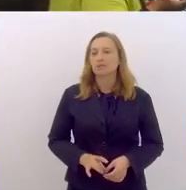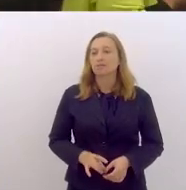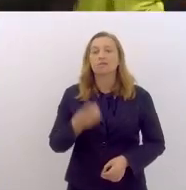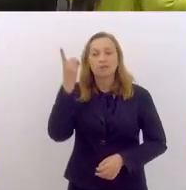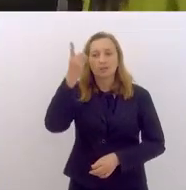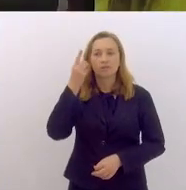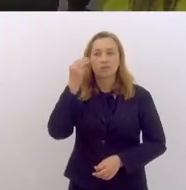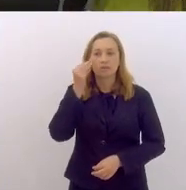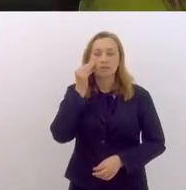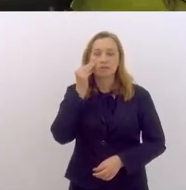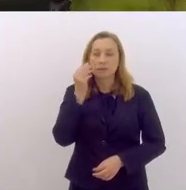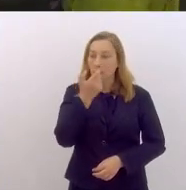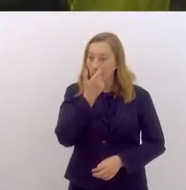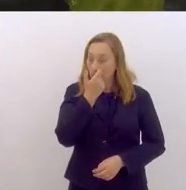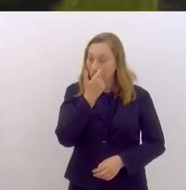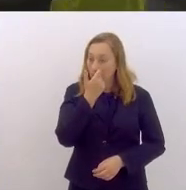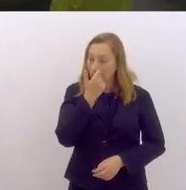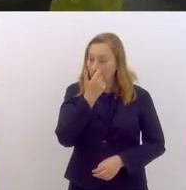Deputada Mônica Francisco.